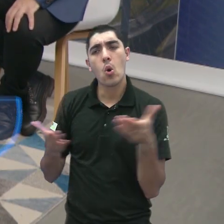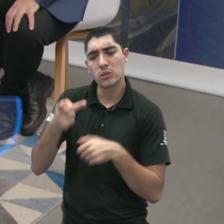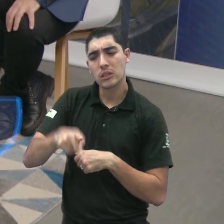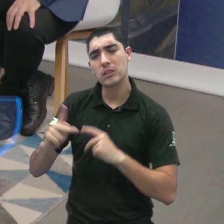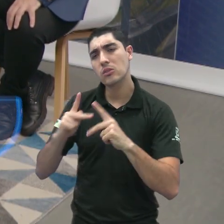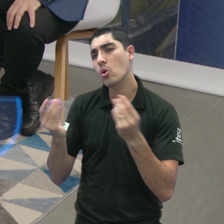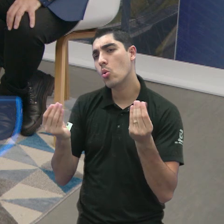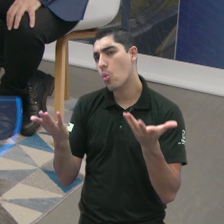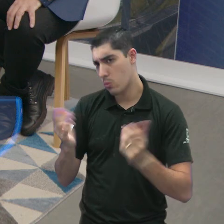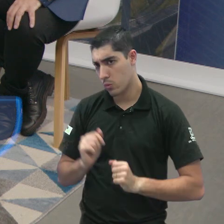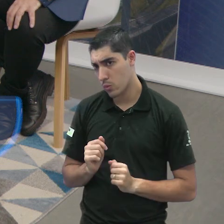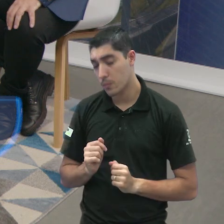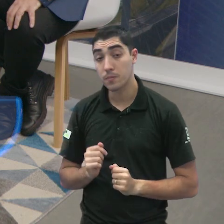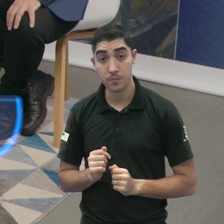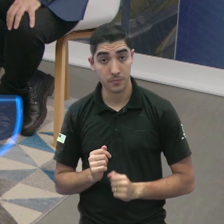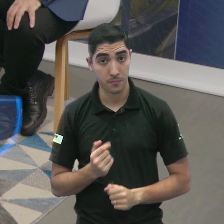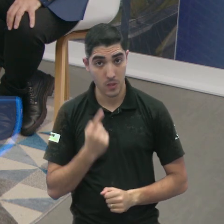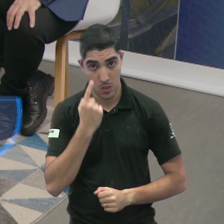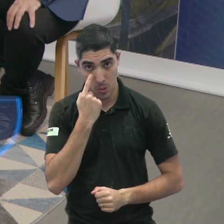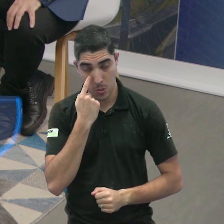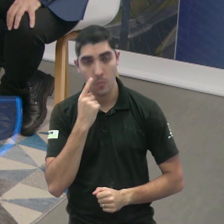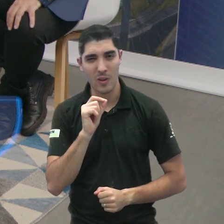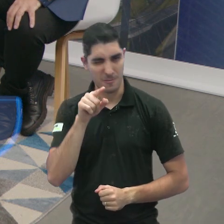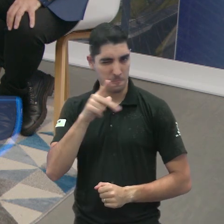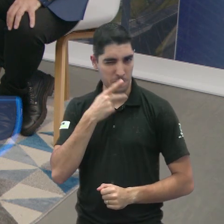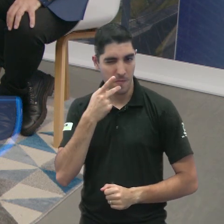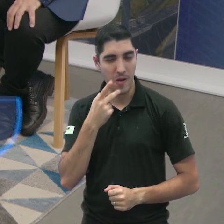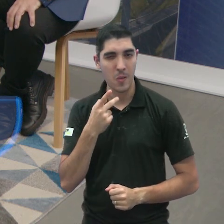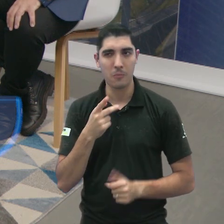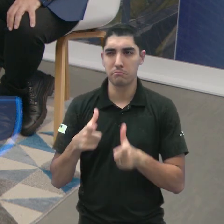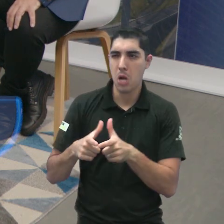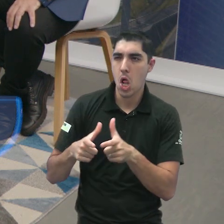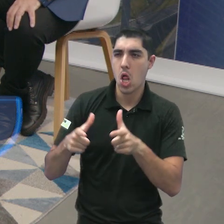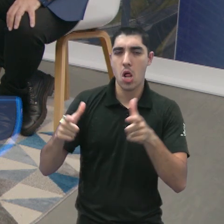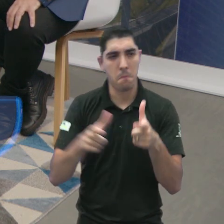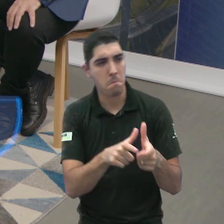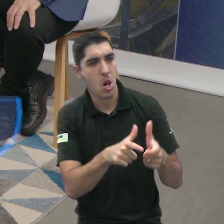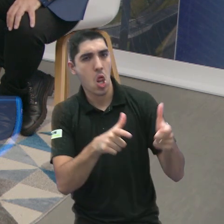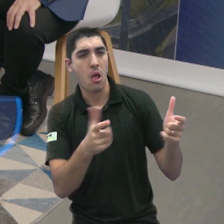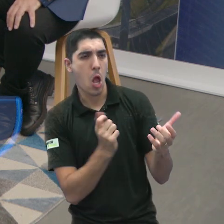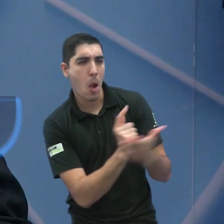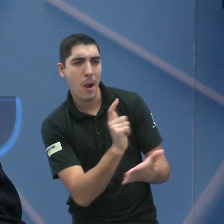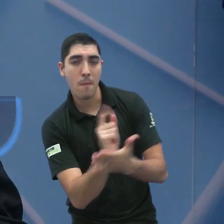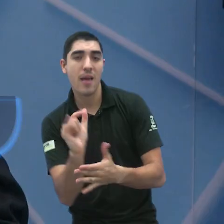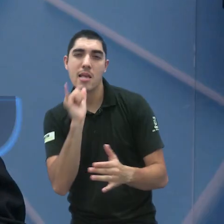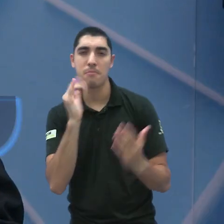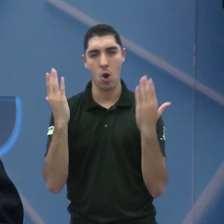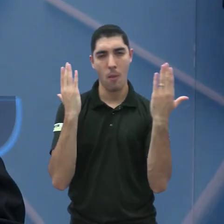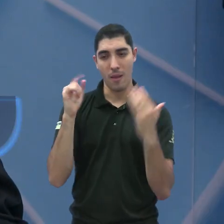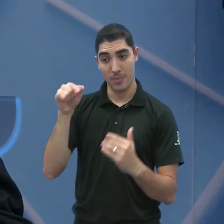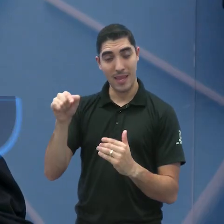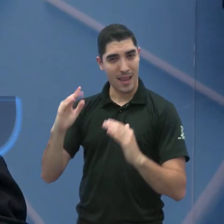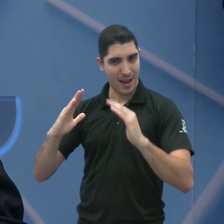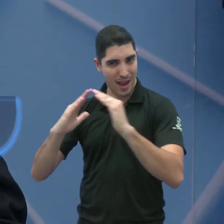José dos Campos? Olha, Rafa, essa parte do crescimento, né, como você mesmo disse, né, às vezes você pega uma casa, um lar, né, uma